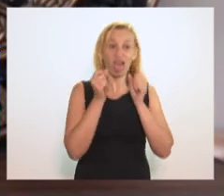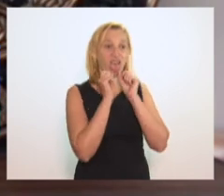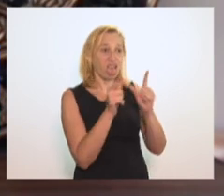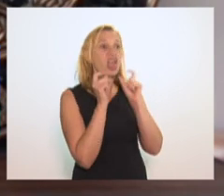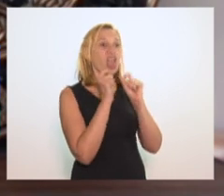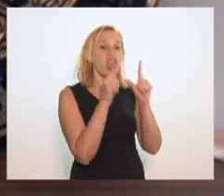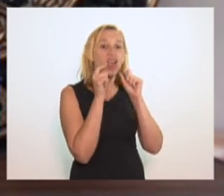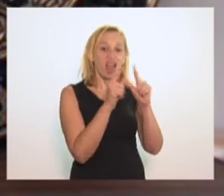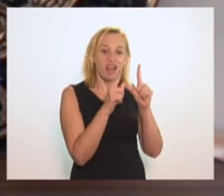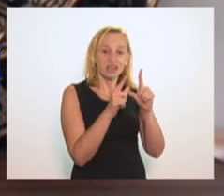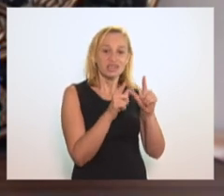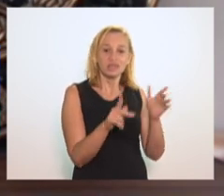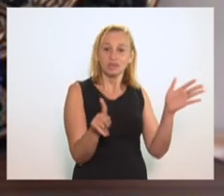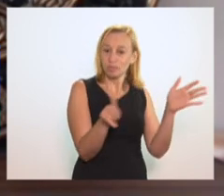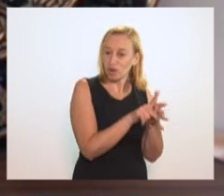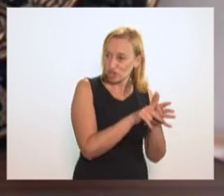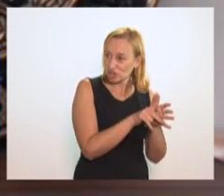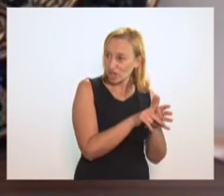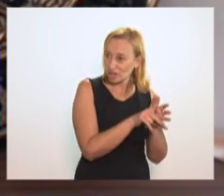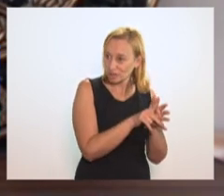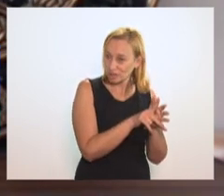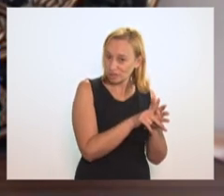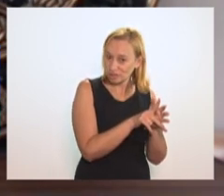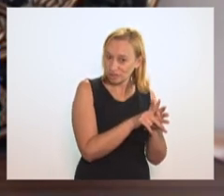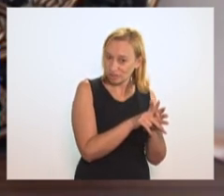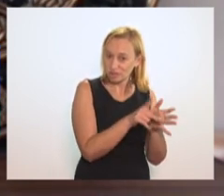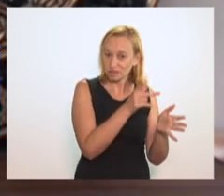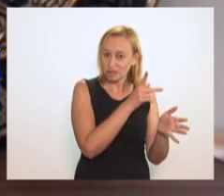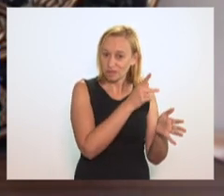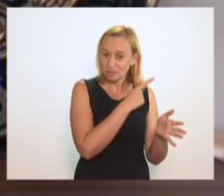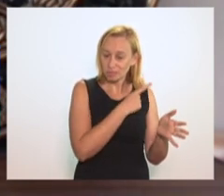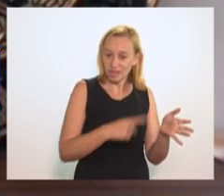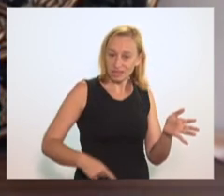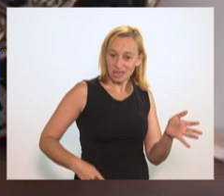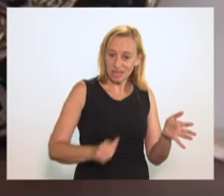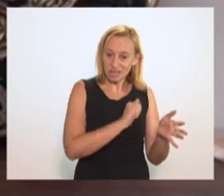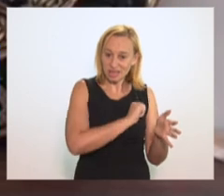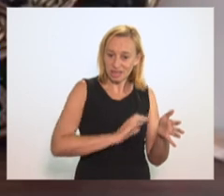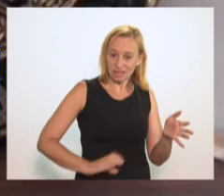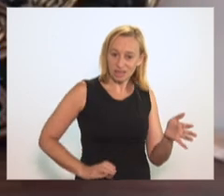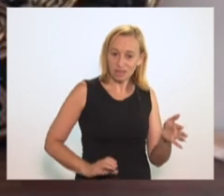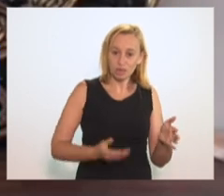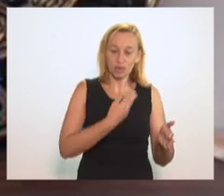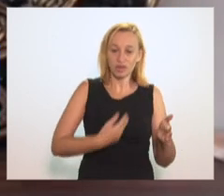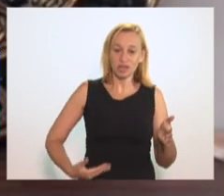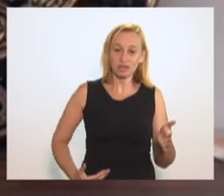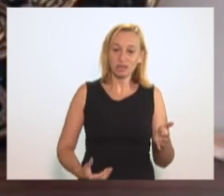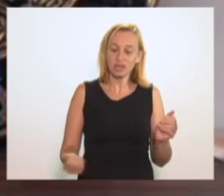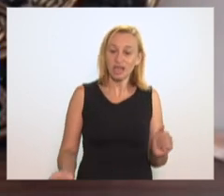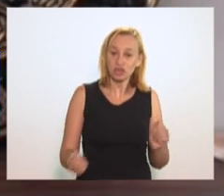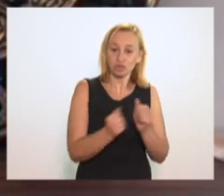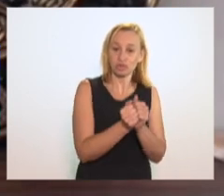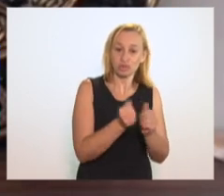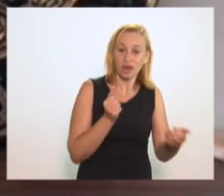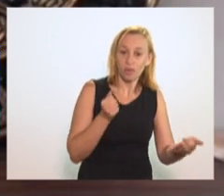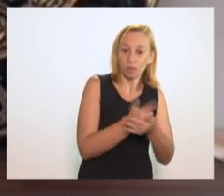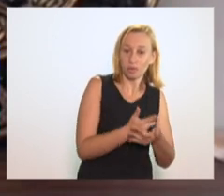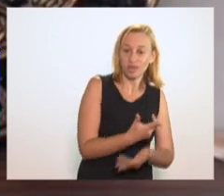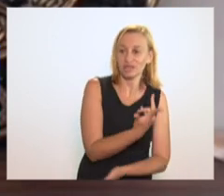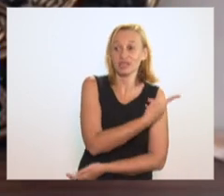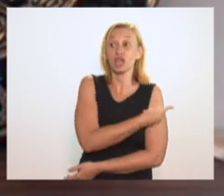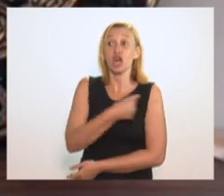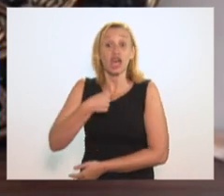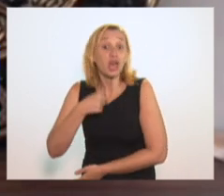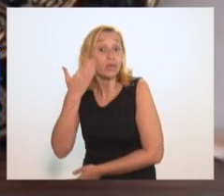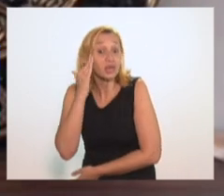pela decisão do governador Paulo de Castro de participar da conta das vacinas pelo que eu